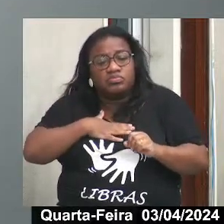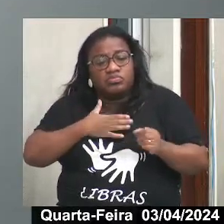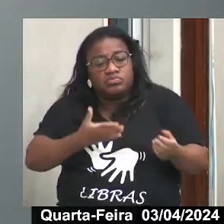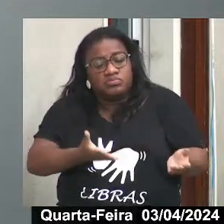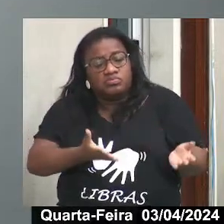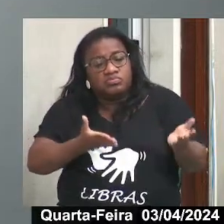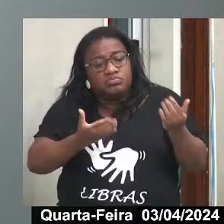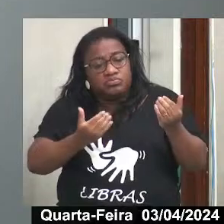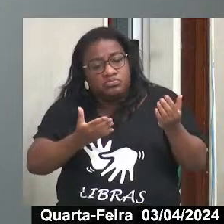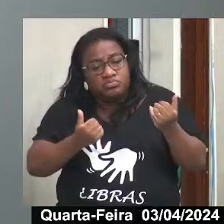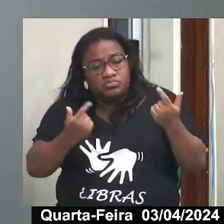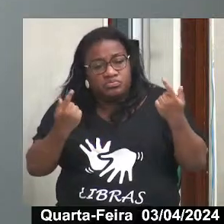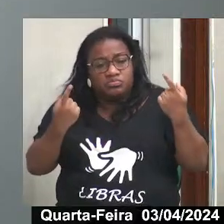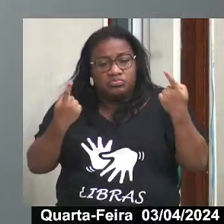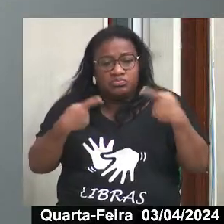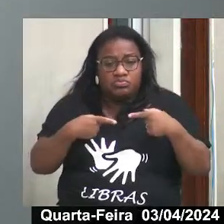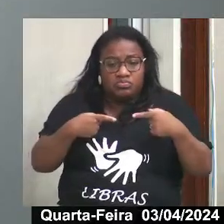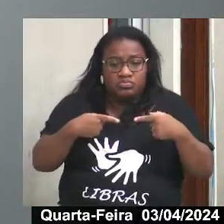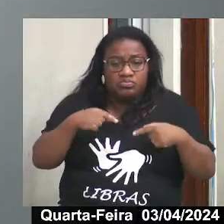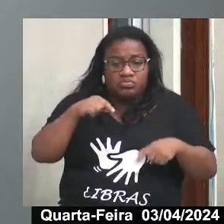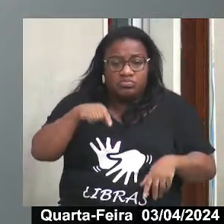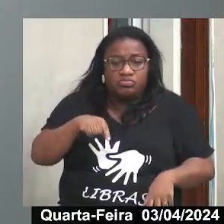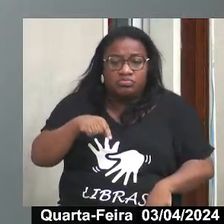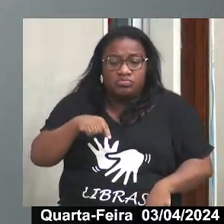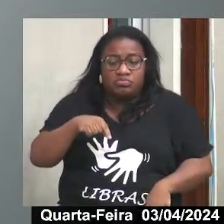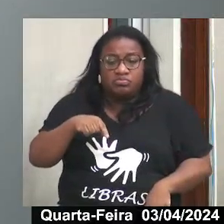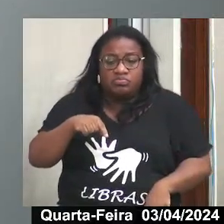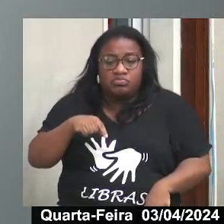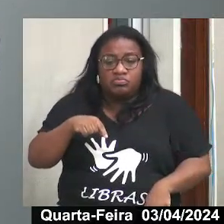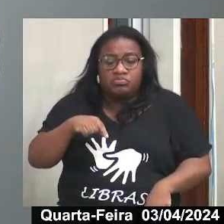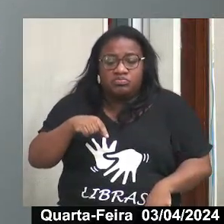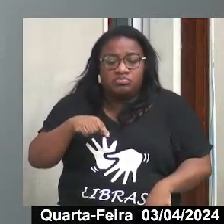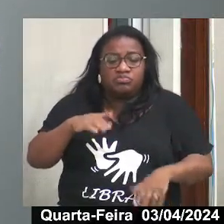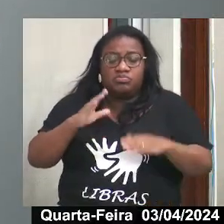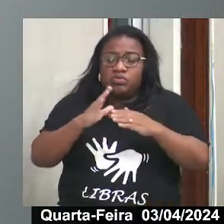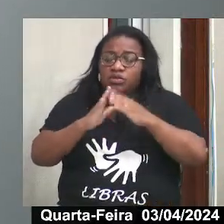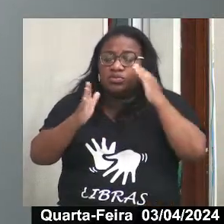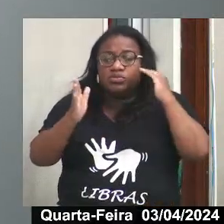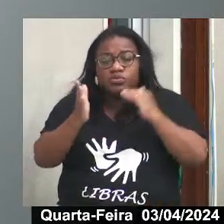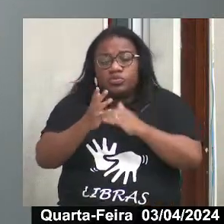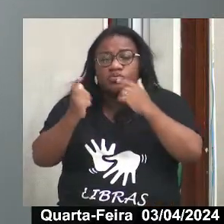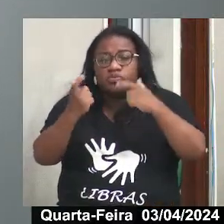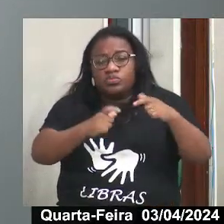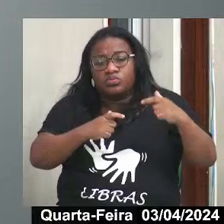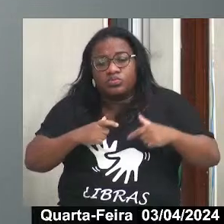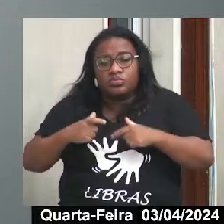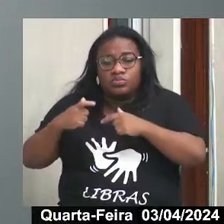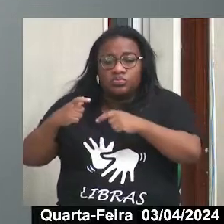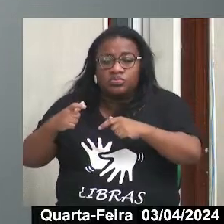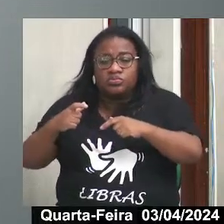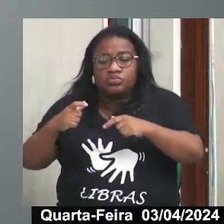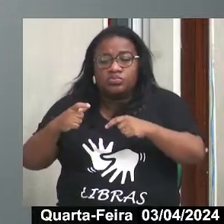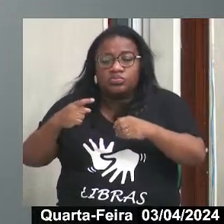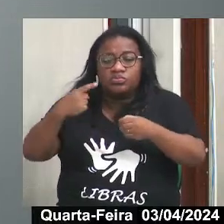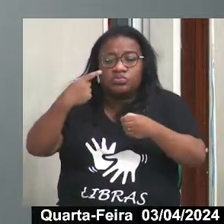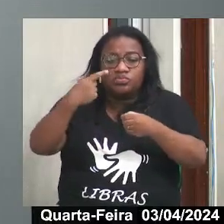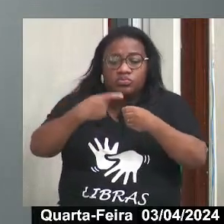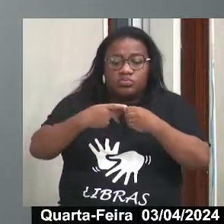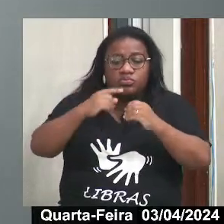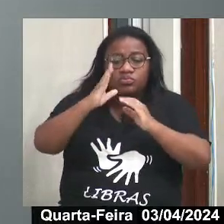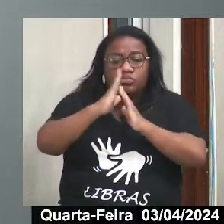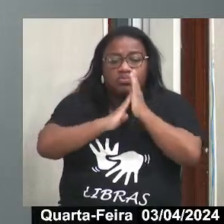com um jovem que faz oposição na Câmara Municipal. Nos 4 cantos da cidade, as pessoas estão